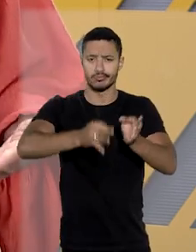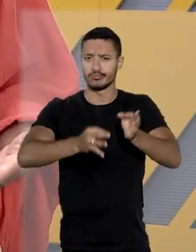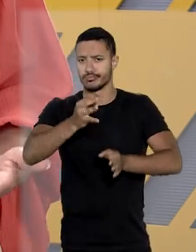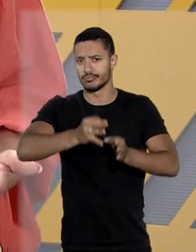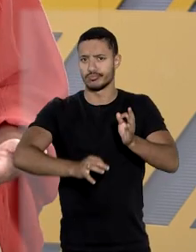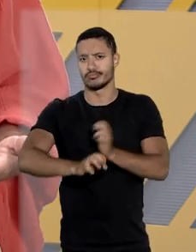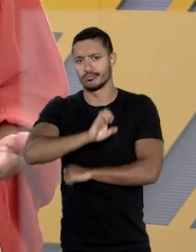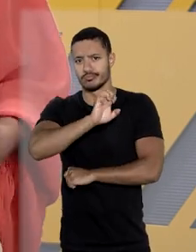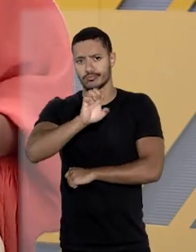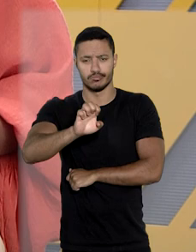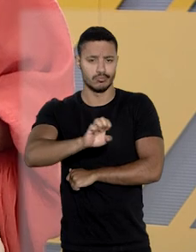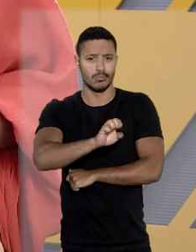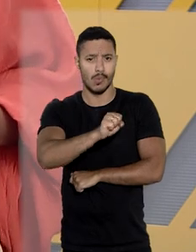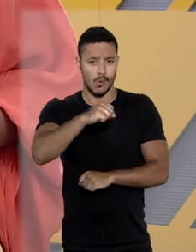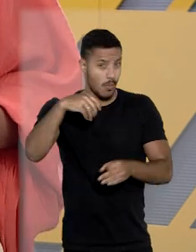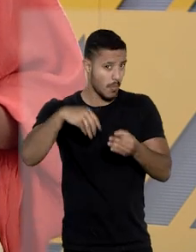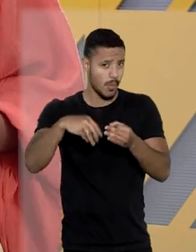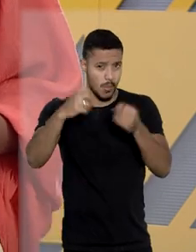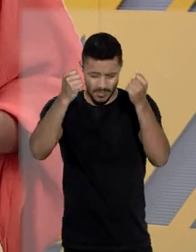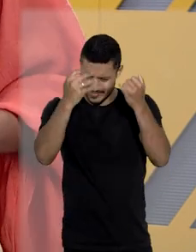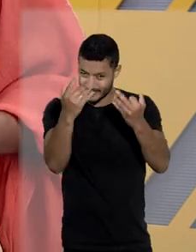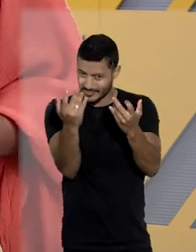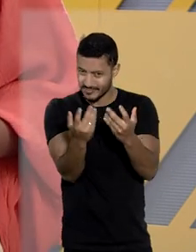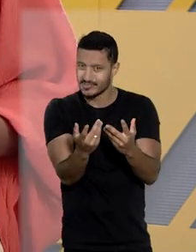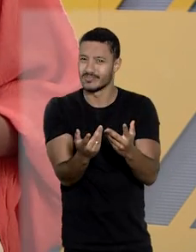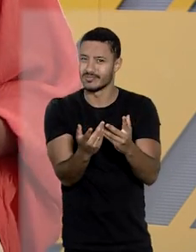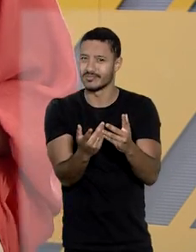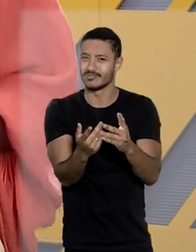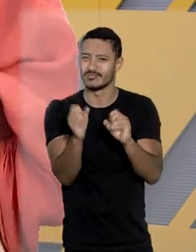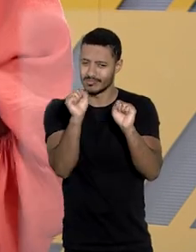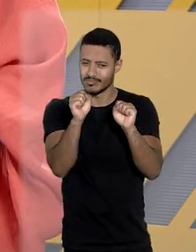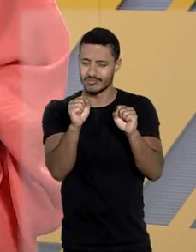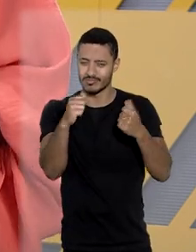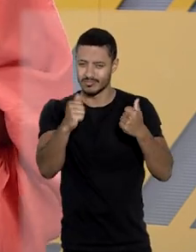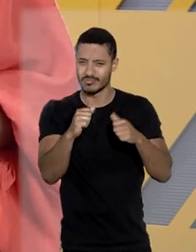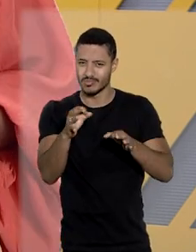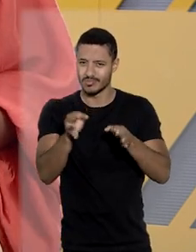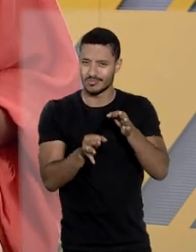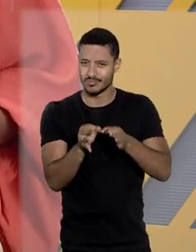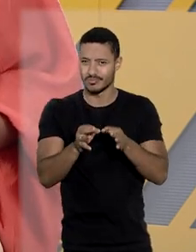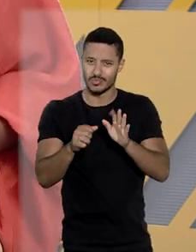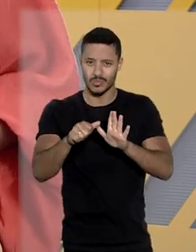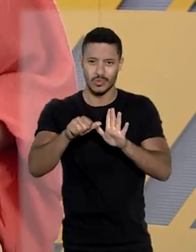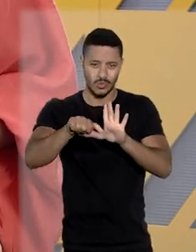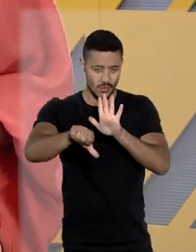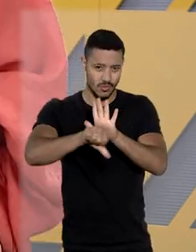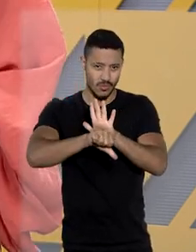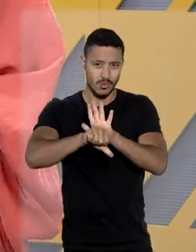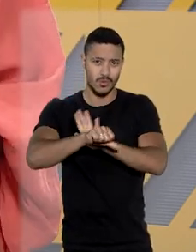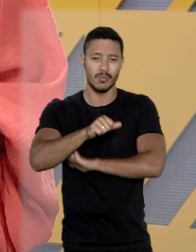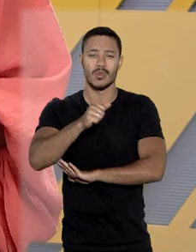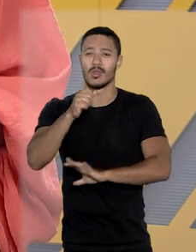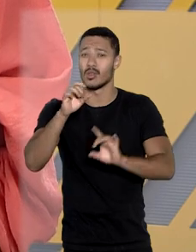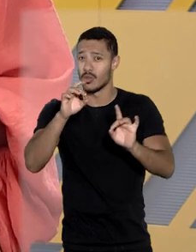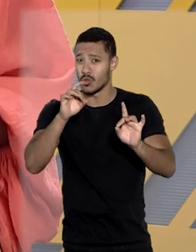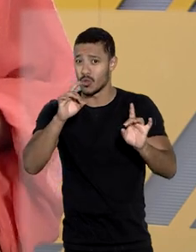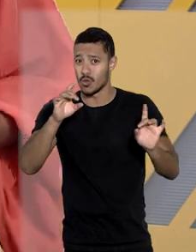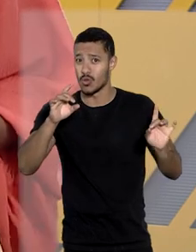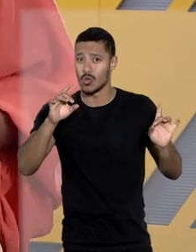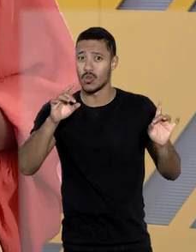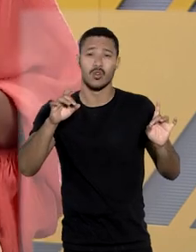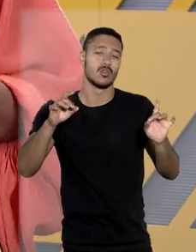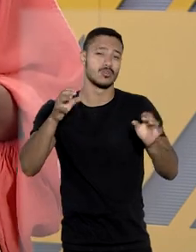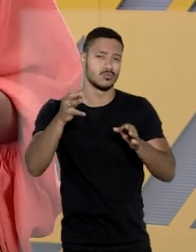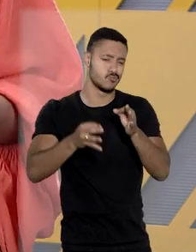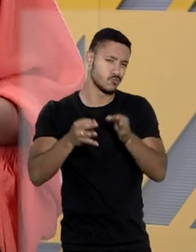Justiça Estadual, o ministro explicou que a competência da Justiça Federal no crime de peculato apenas se justifica